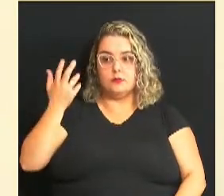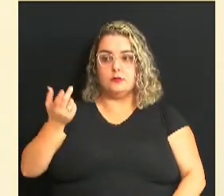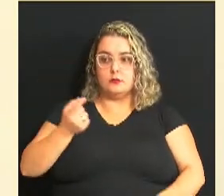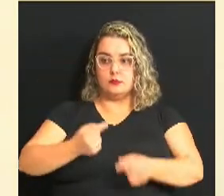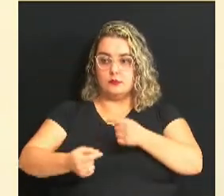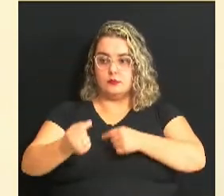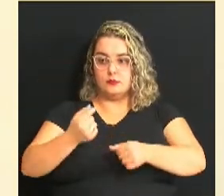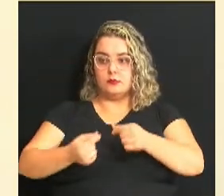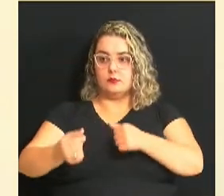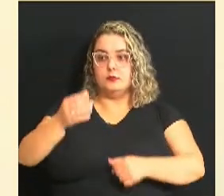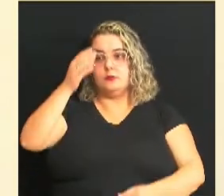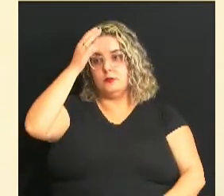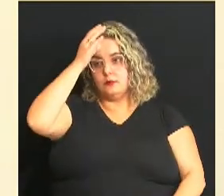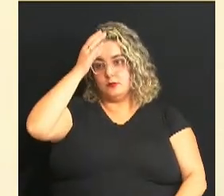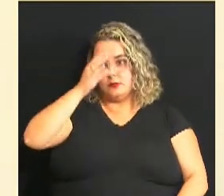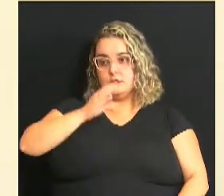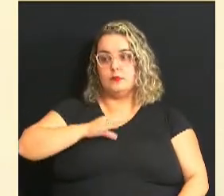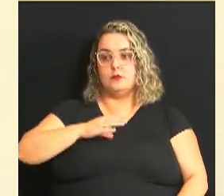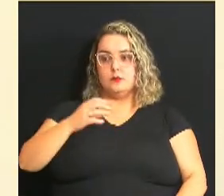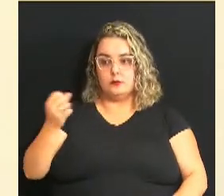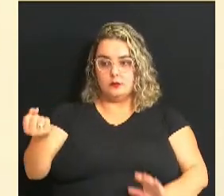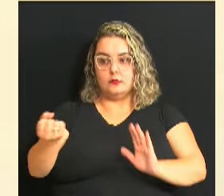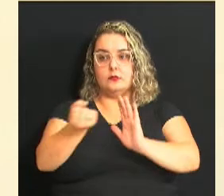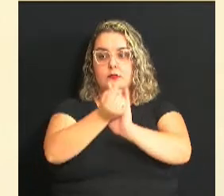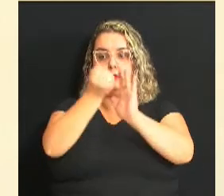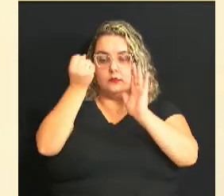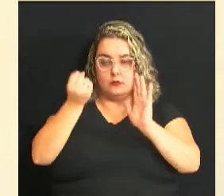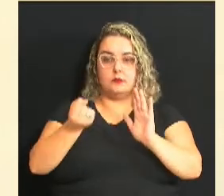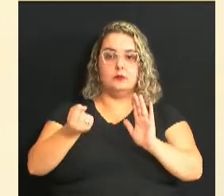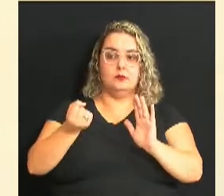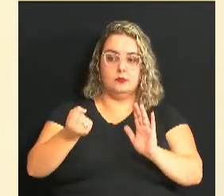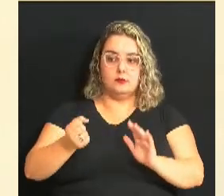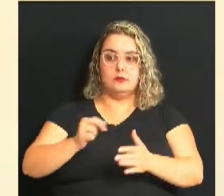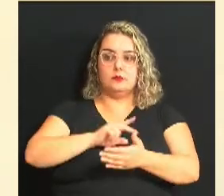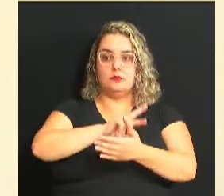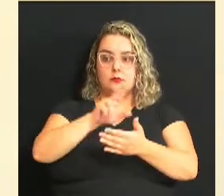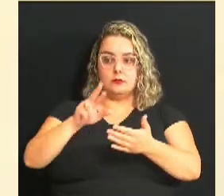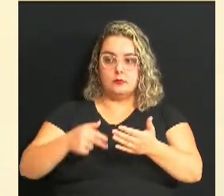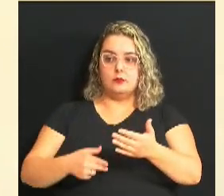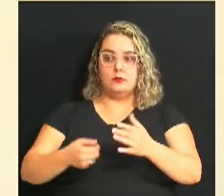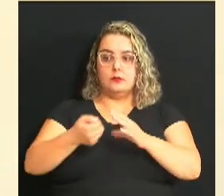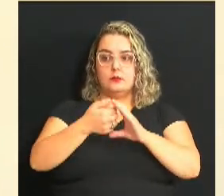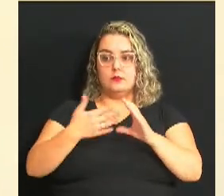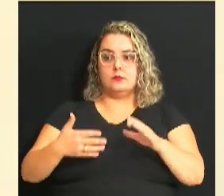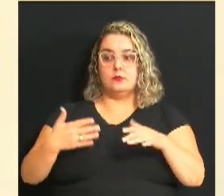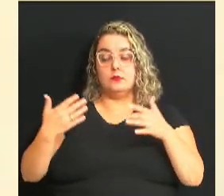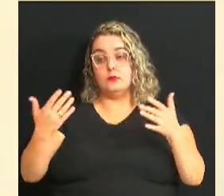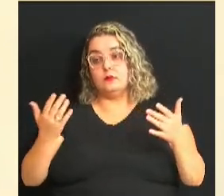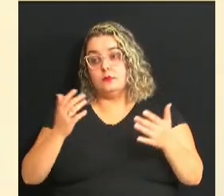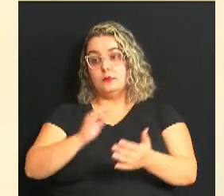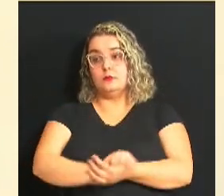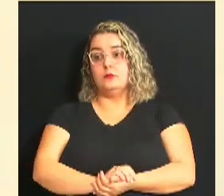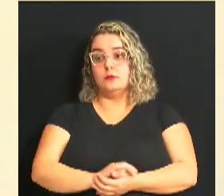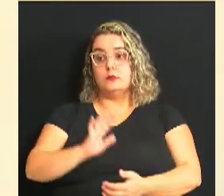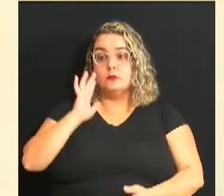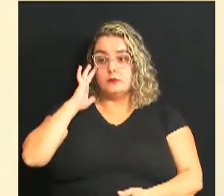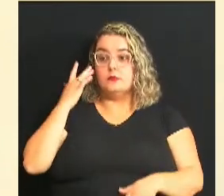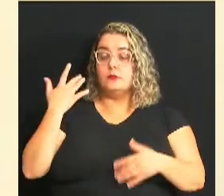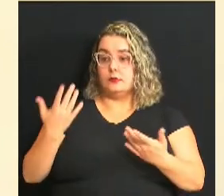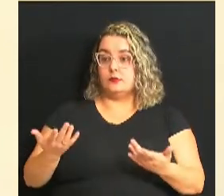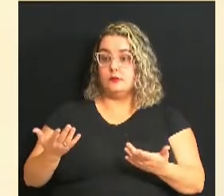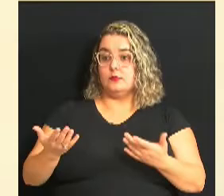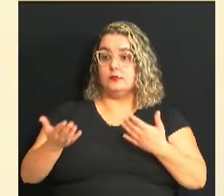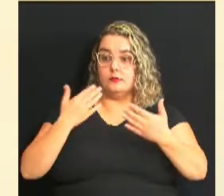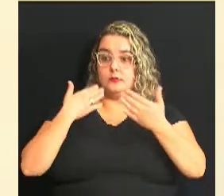econômico, cidadão, simbólico, com várias características. Então, acho que é isso para a gente